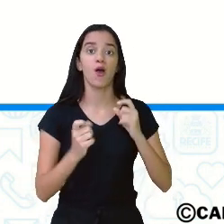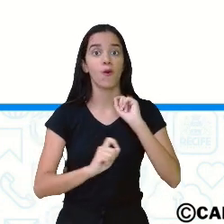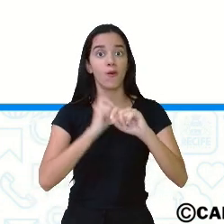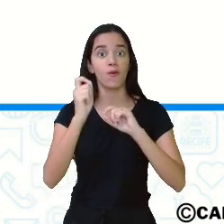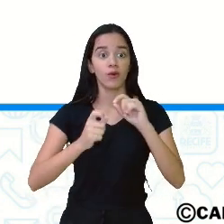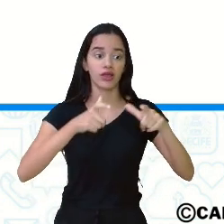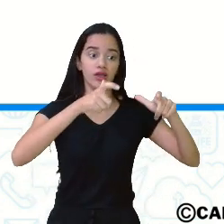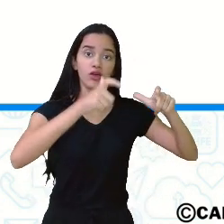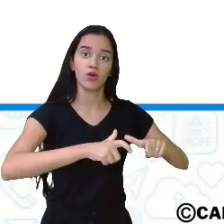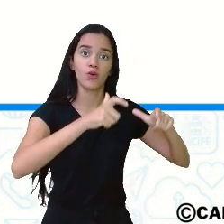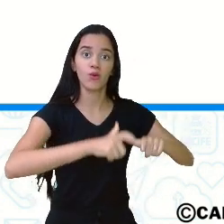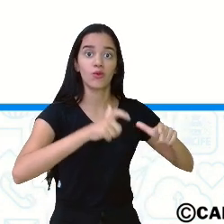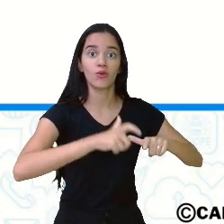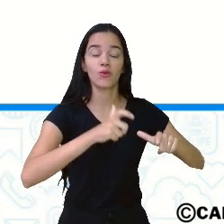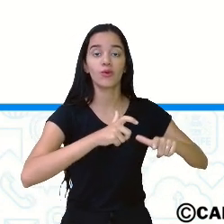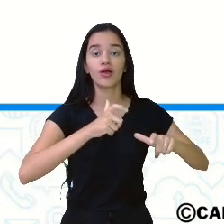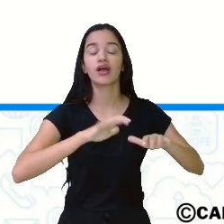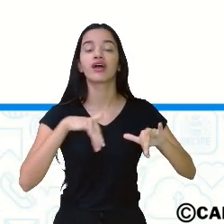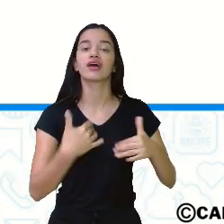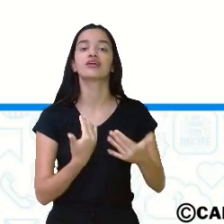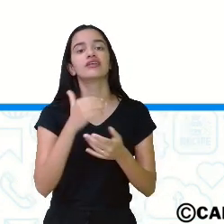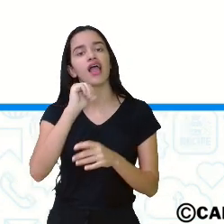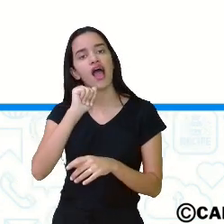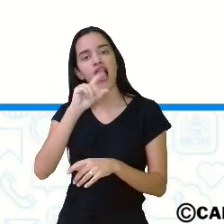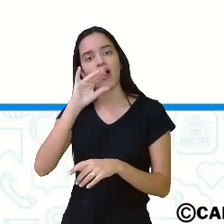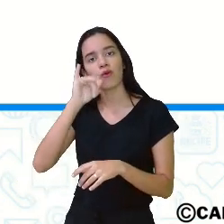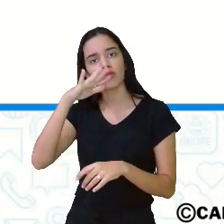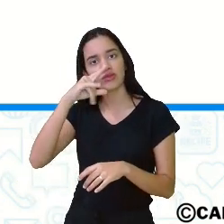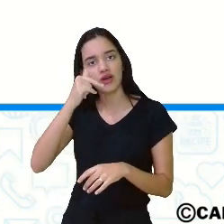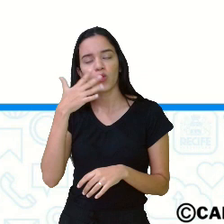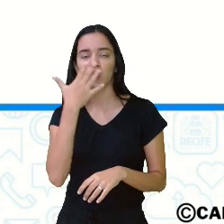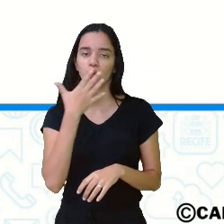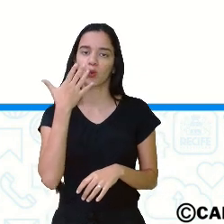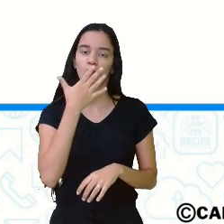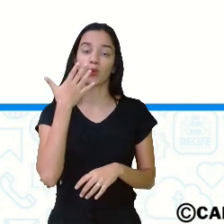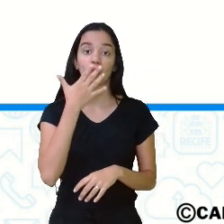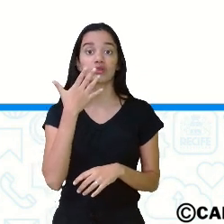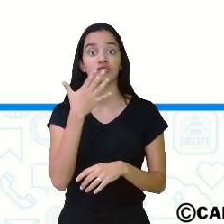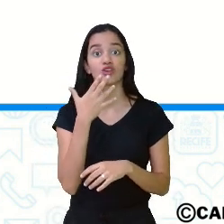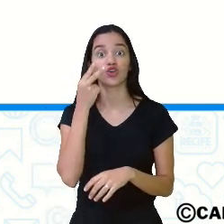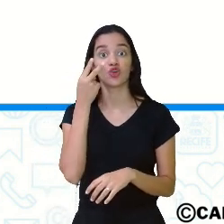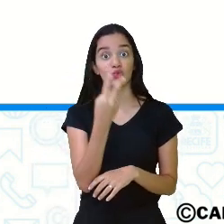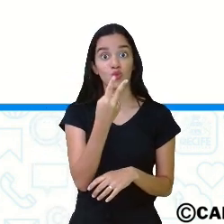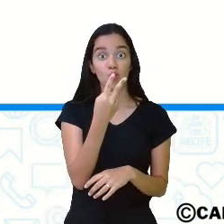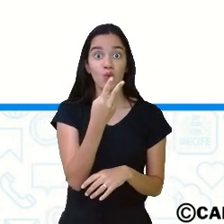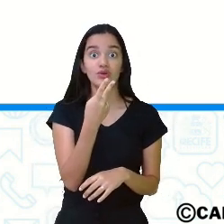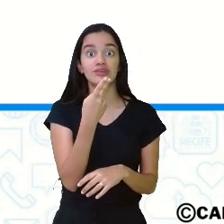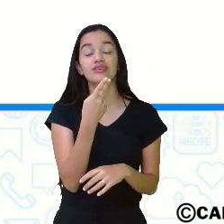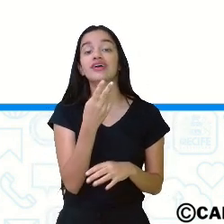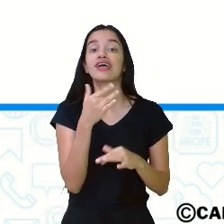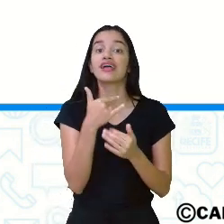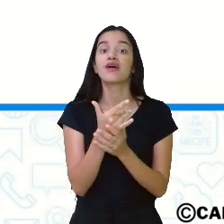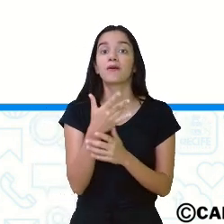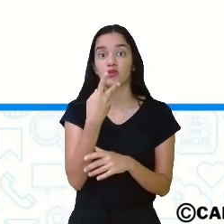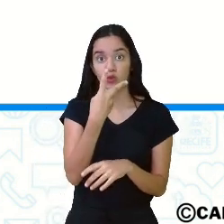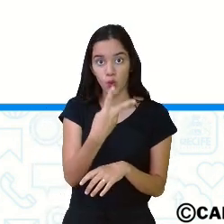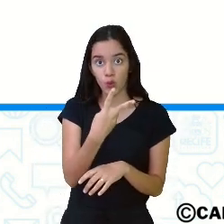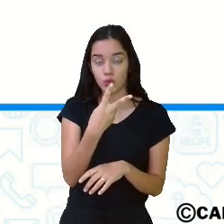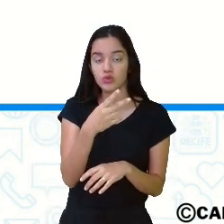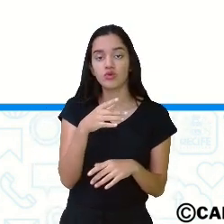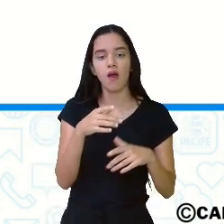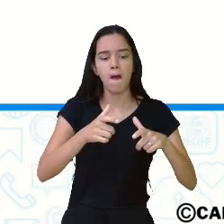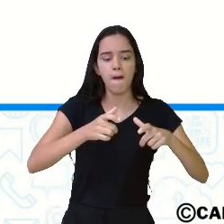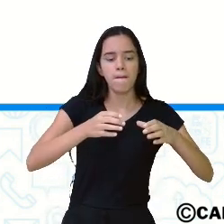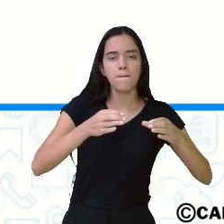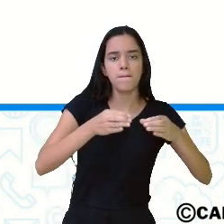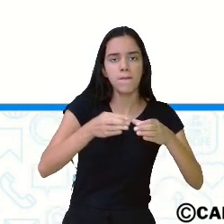do Epaminondas. E ele levou 2 pacotes de 50 palitos para